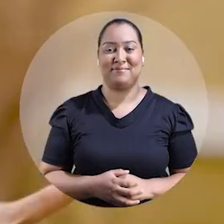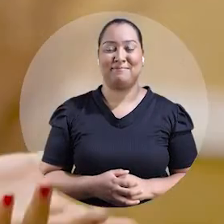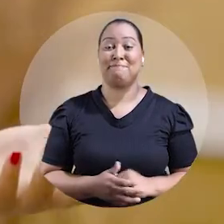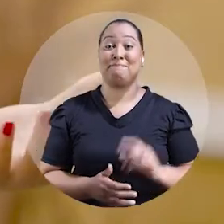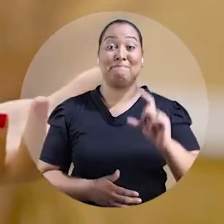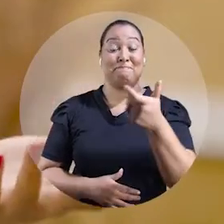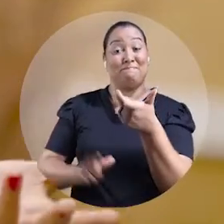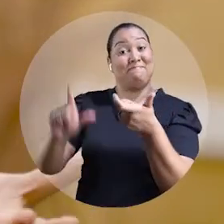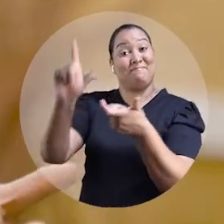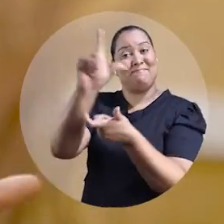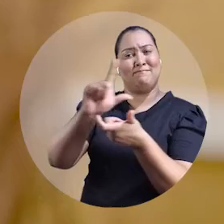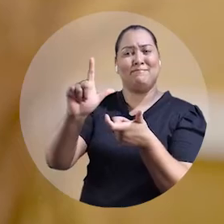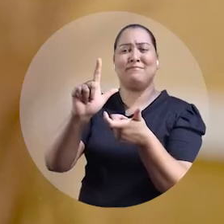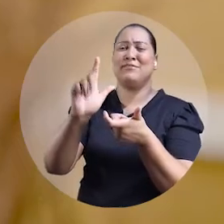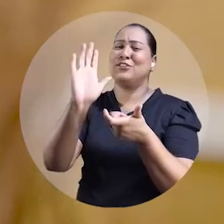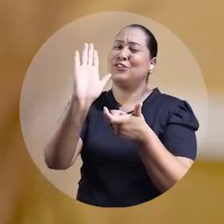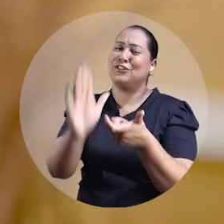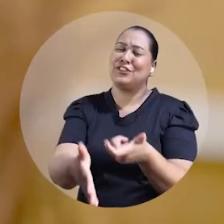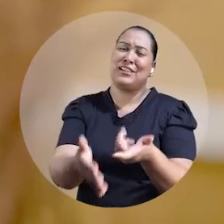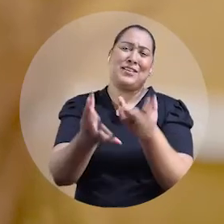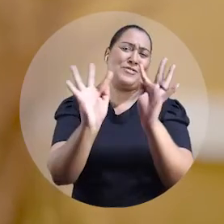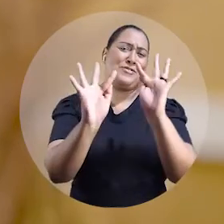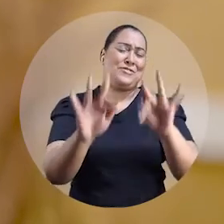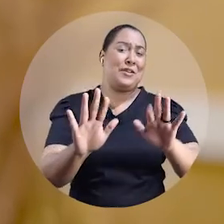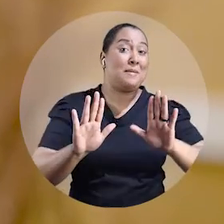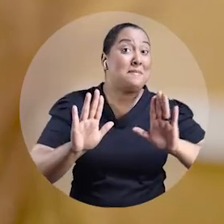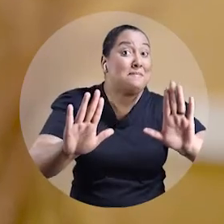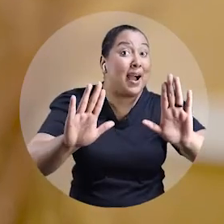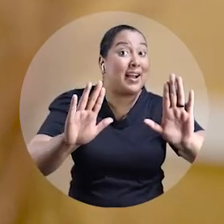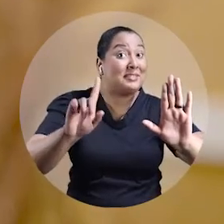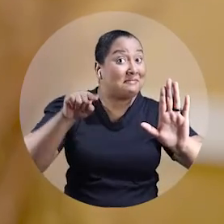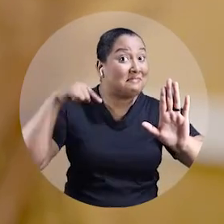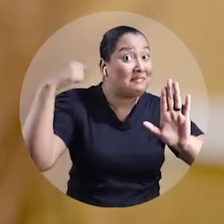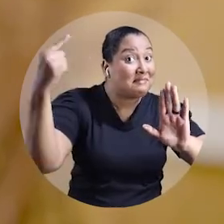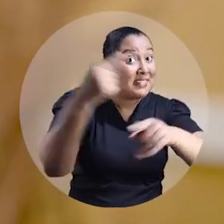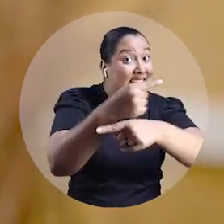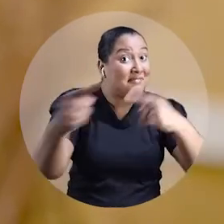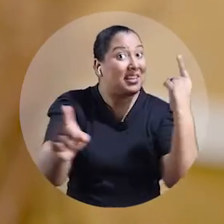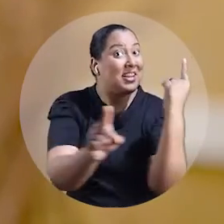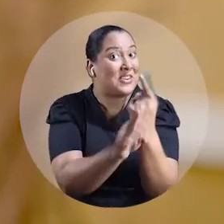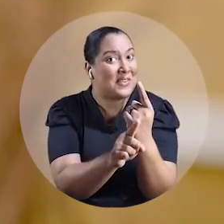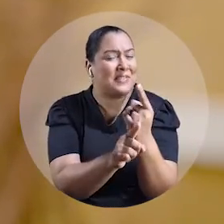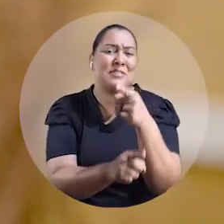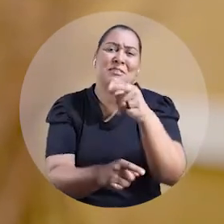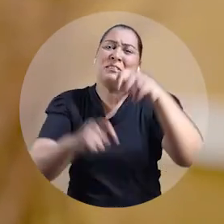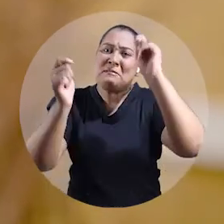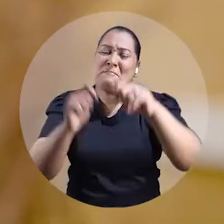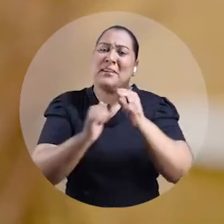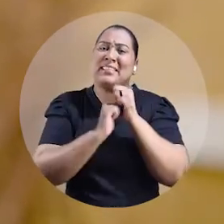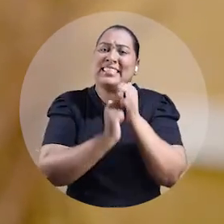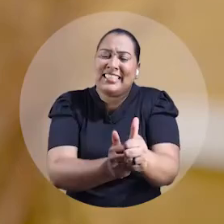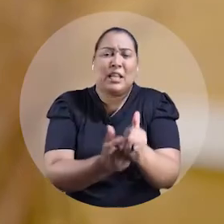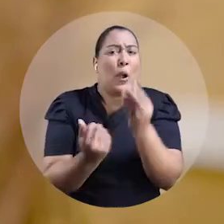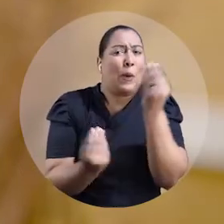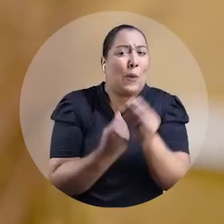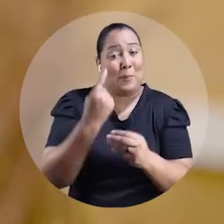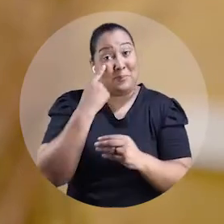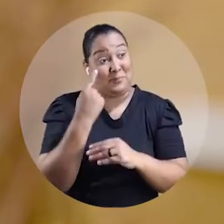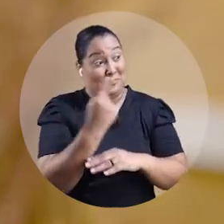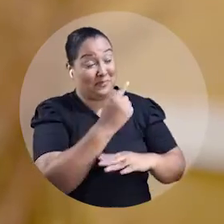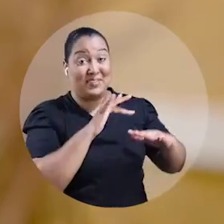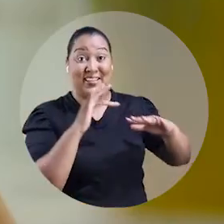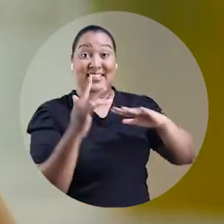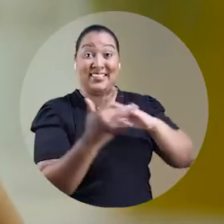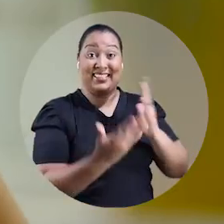E o Palavra Literária de hoje vai ficando por aqui. Mas nos encontramos na próxima semana. E você pode continuar nos seguindo através das nossas